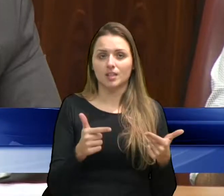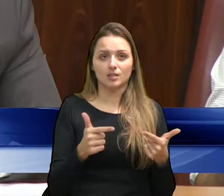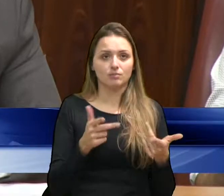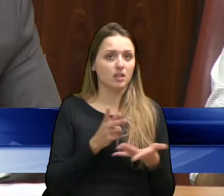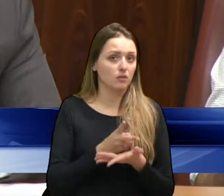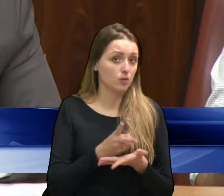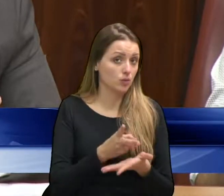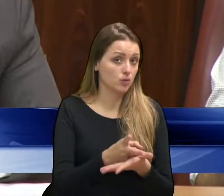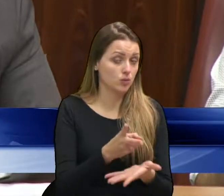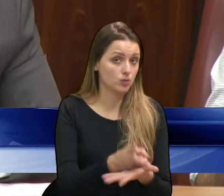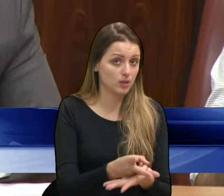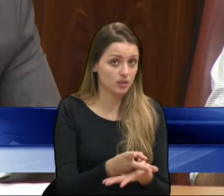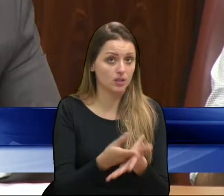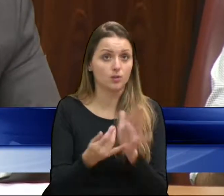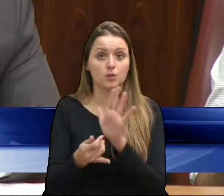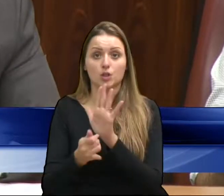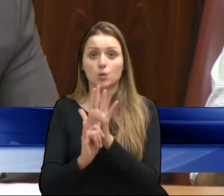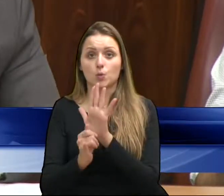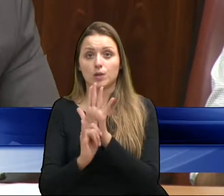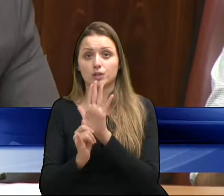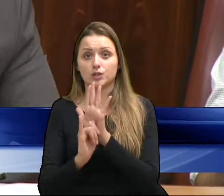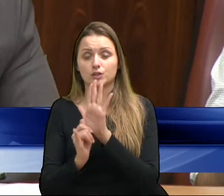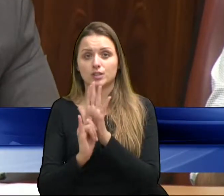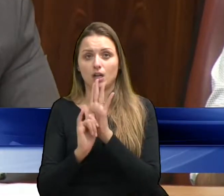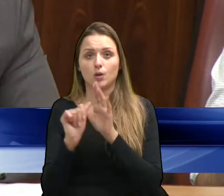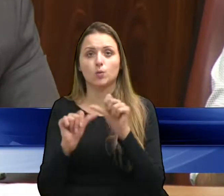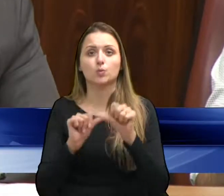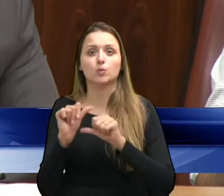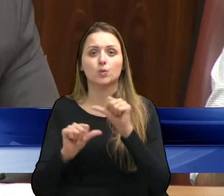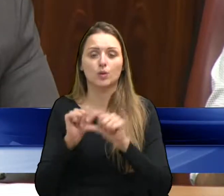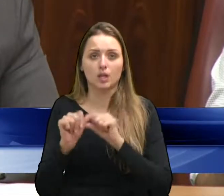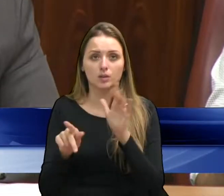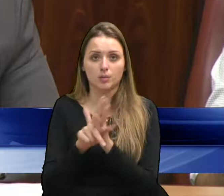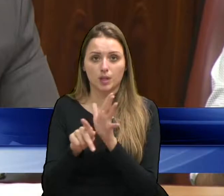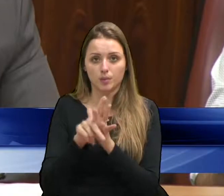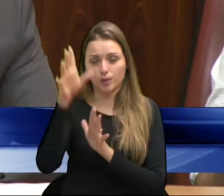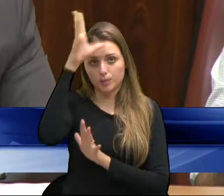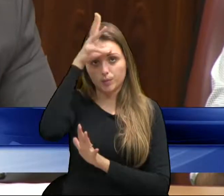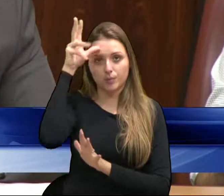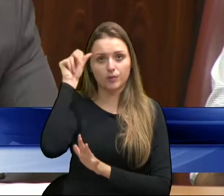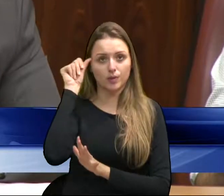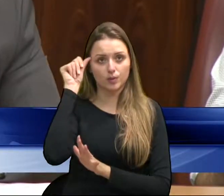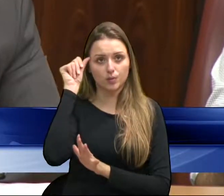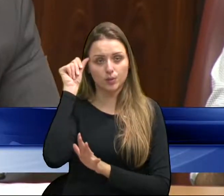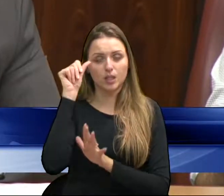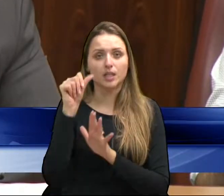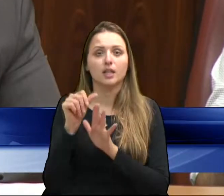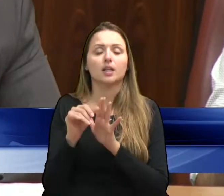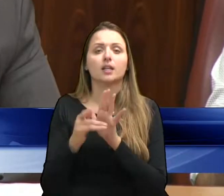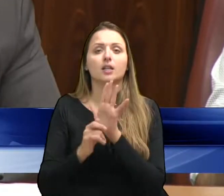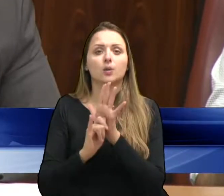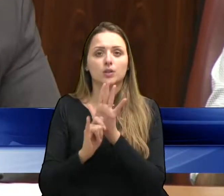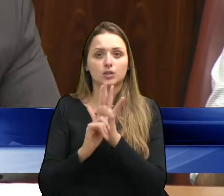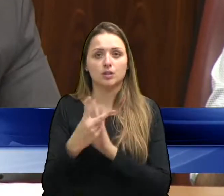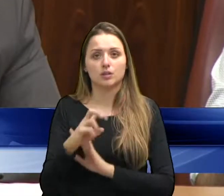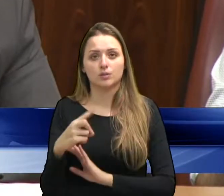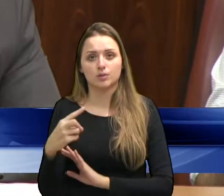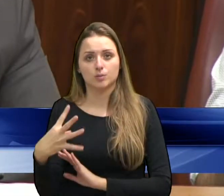continuidade, e o que foi revogado, inclusive, pelo próprio Poder Público, e o de 2014,